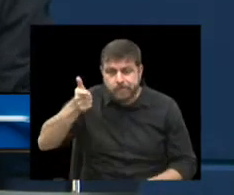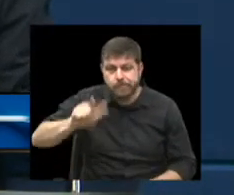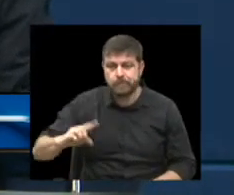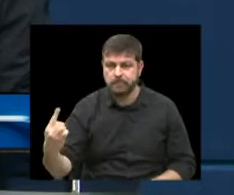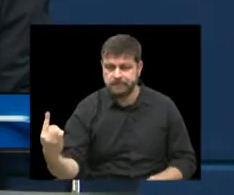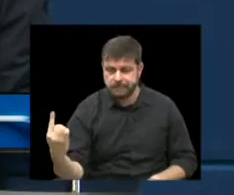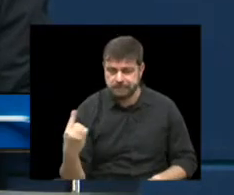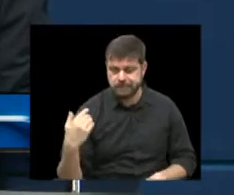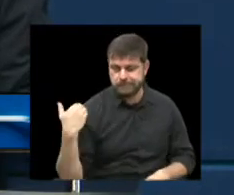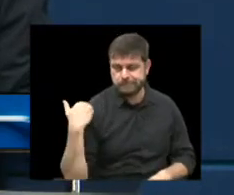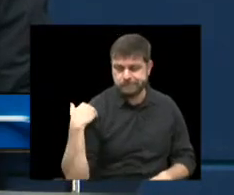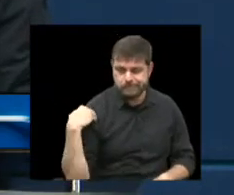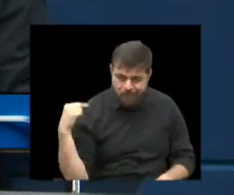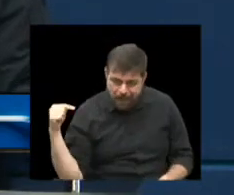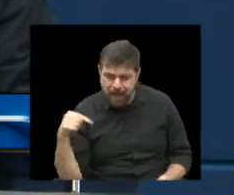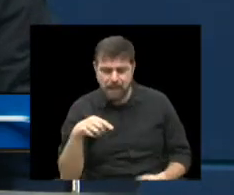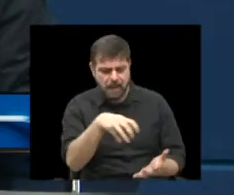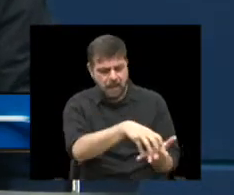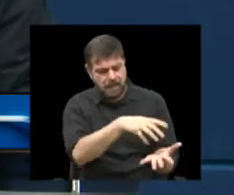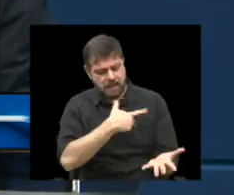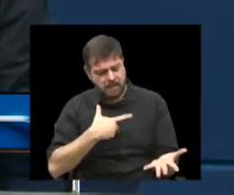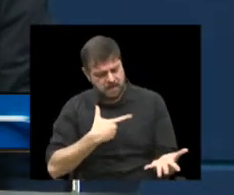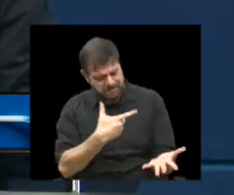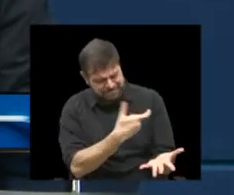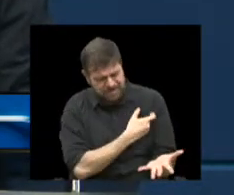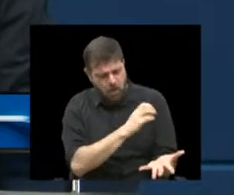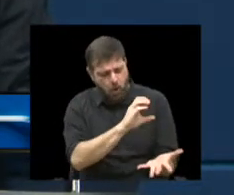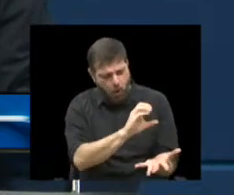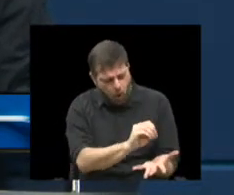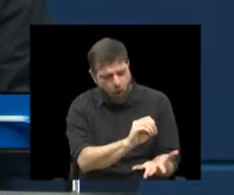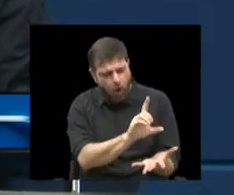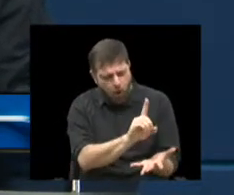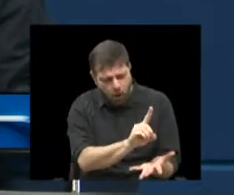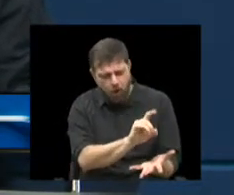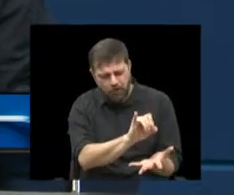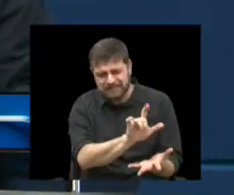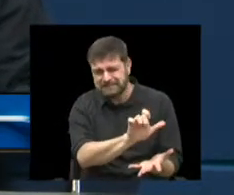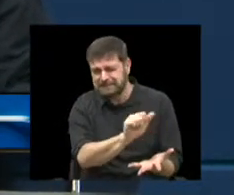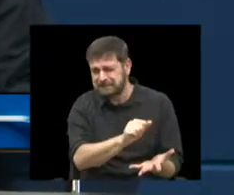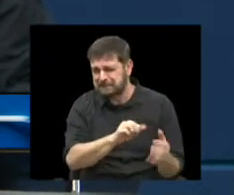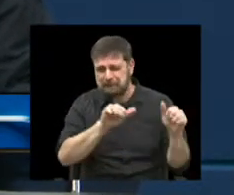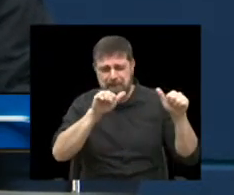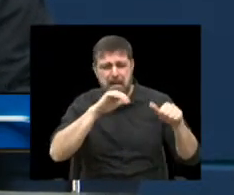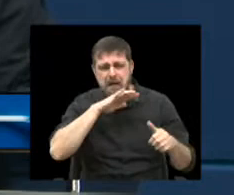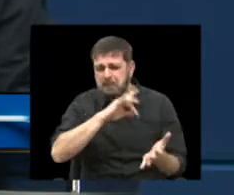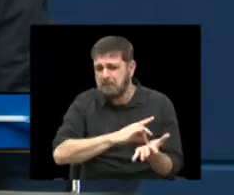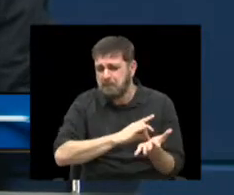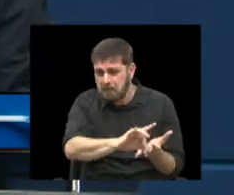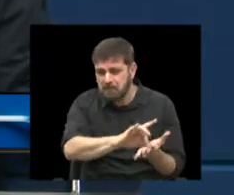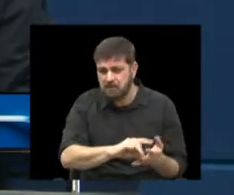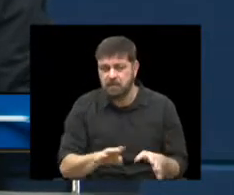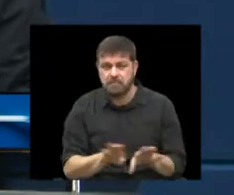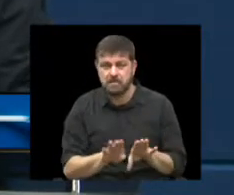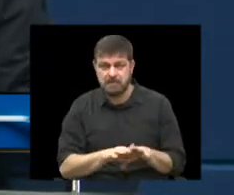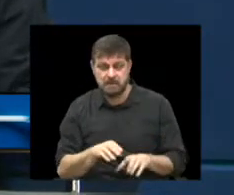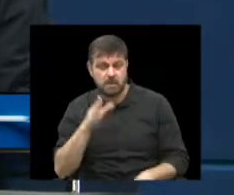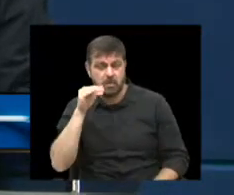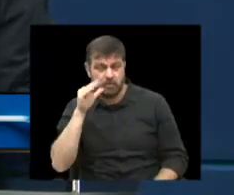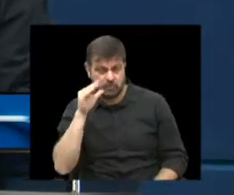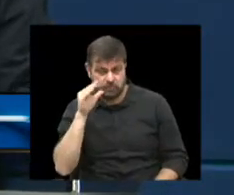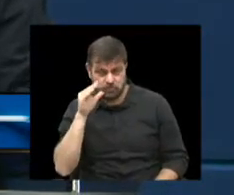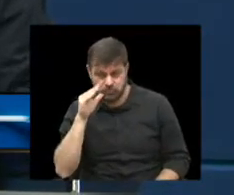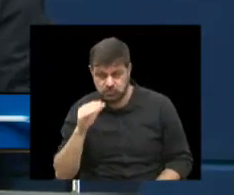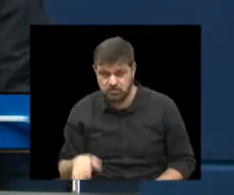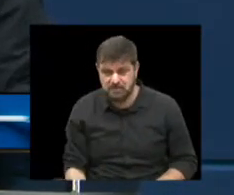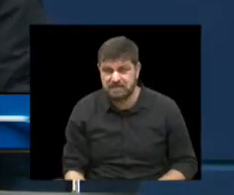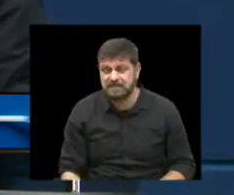do CS Santa Odila. E mais, a senhora me relatou que funcionários ainda dizem, pede para o prefeito colocar